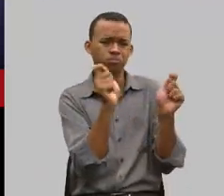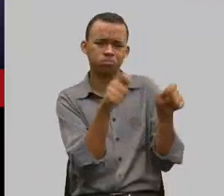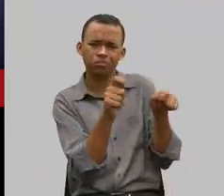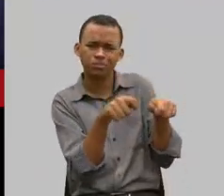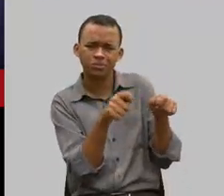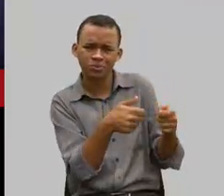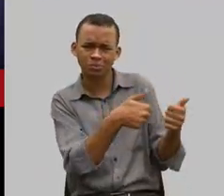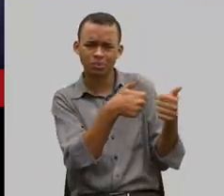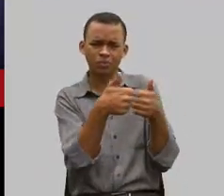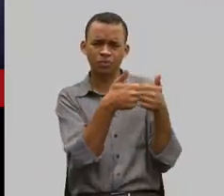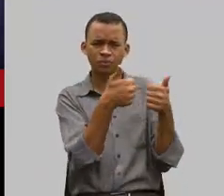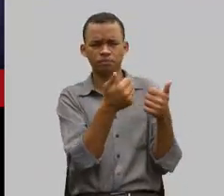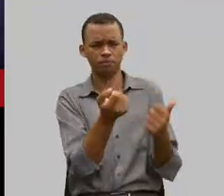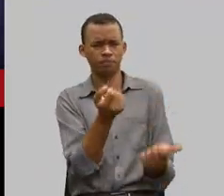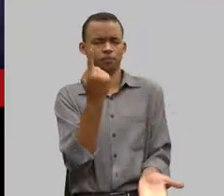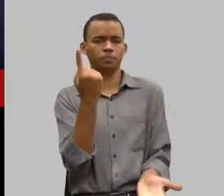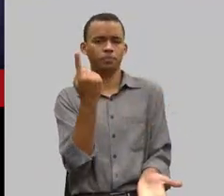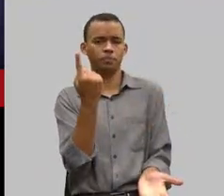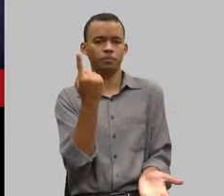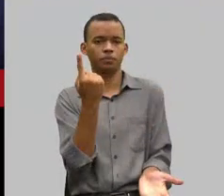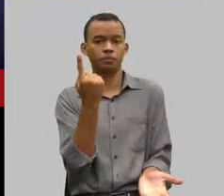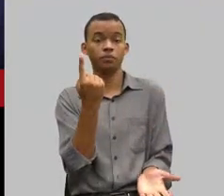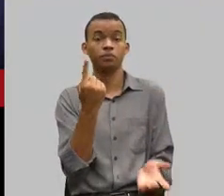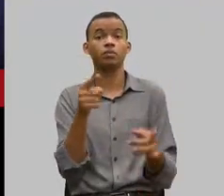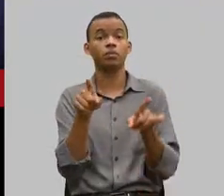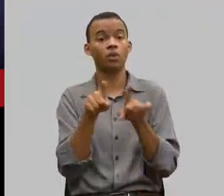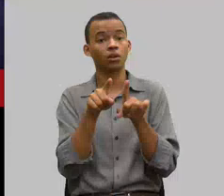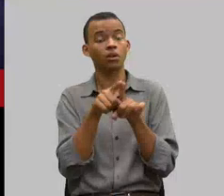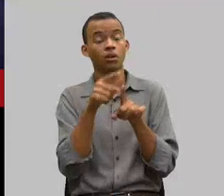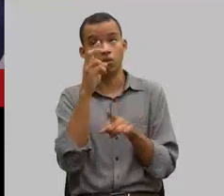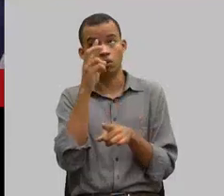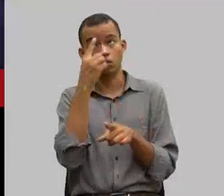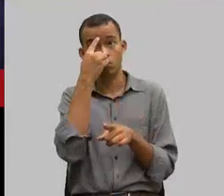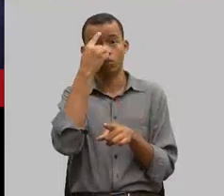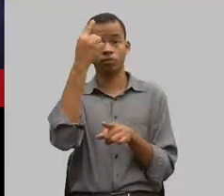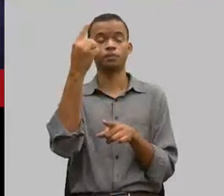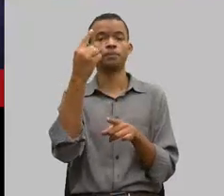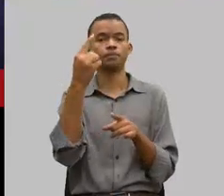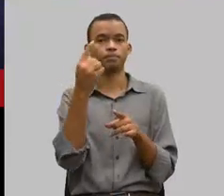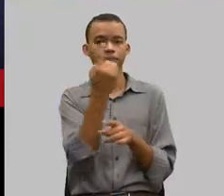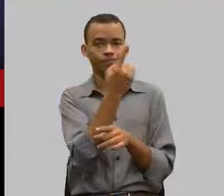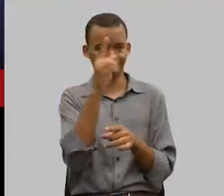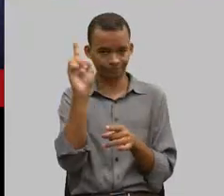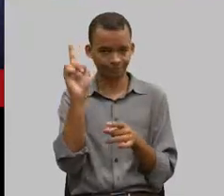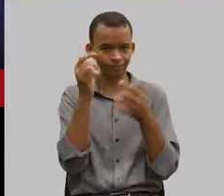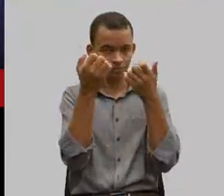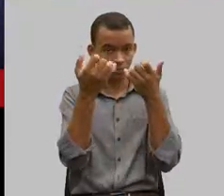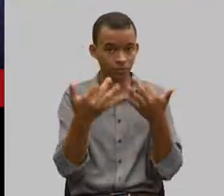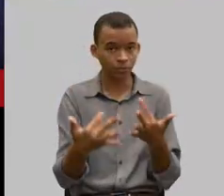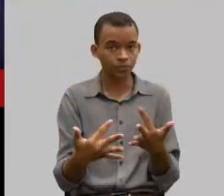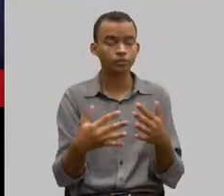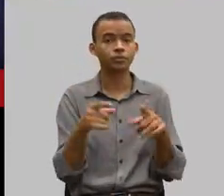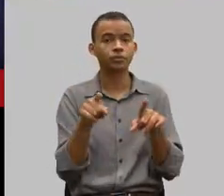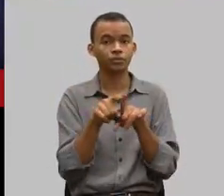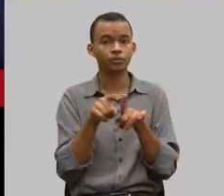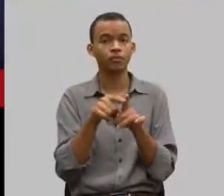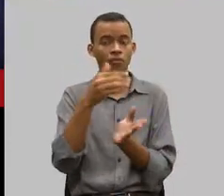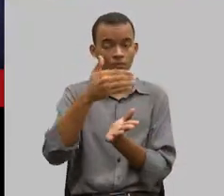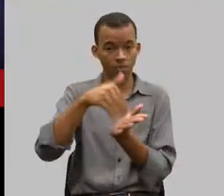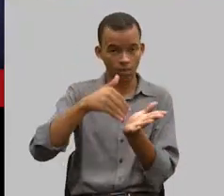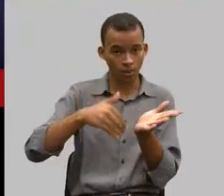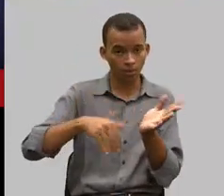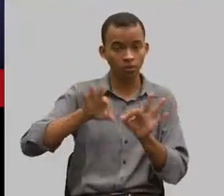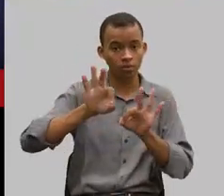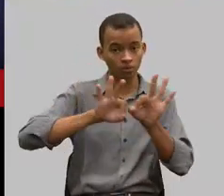n é e me lembro para finalizar esse ponto eh secretário que a própria secretária de planejamento e